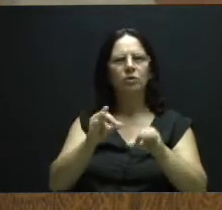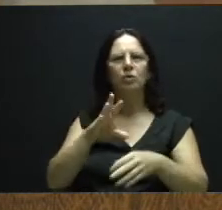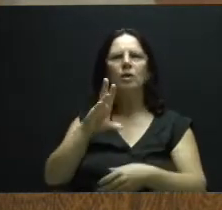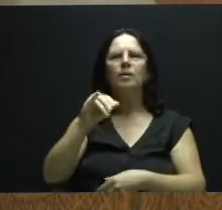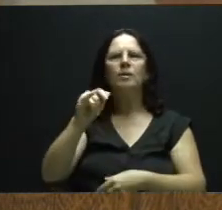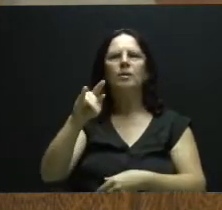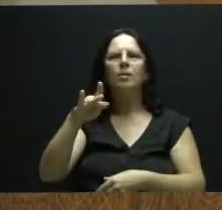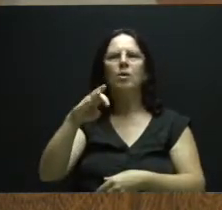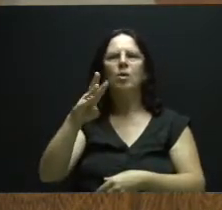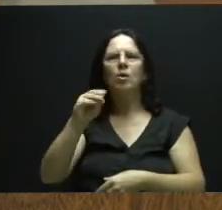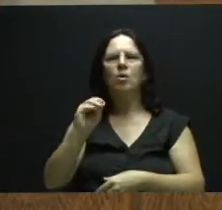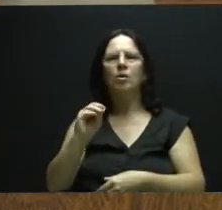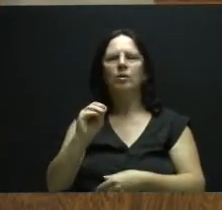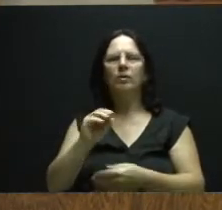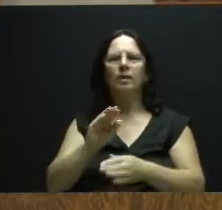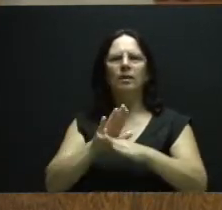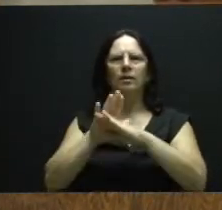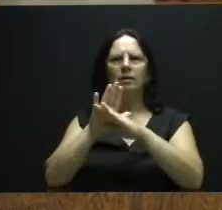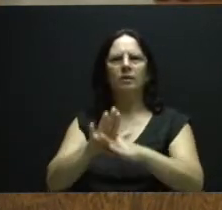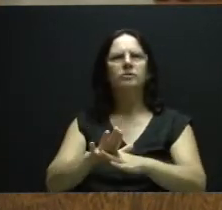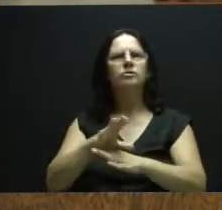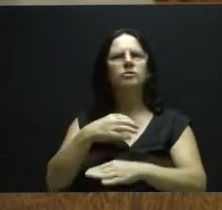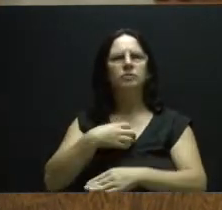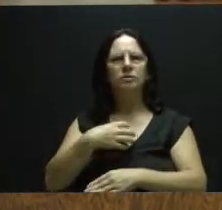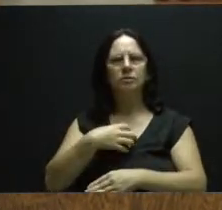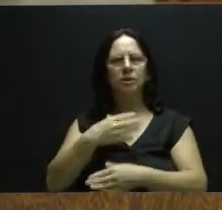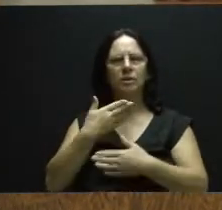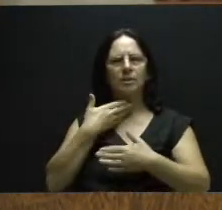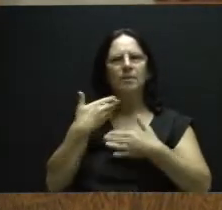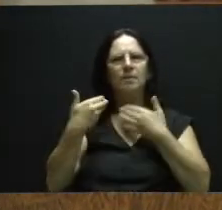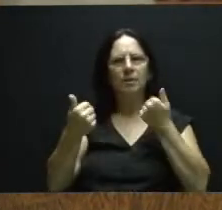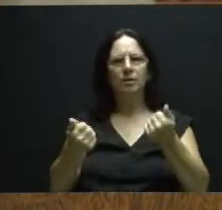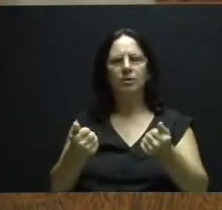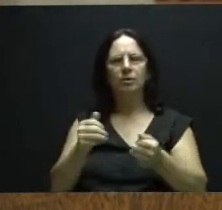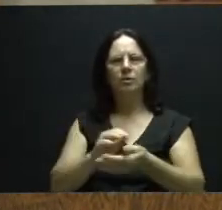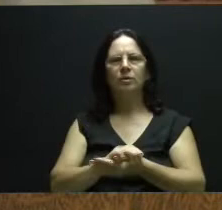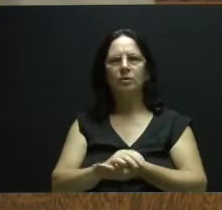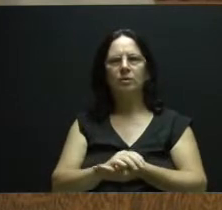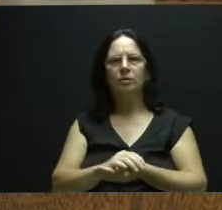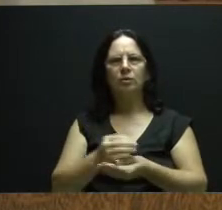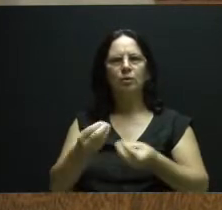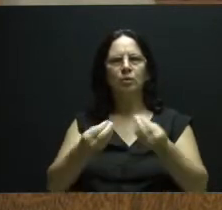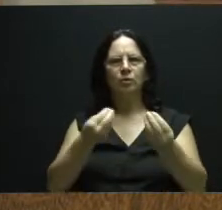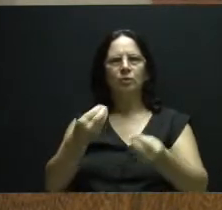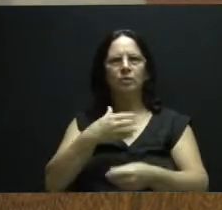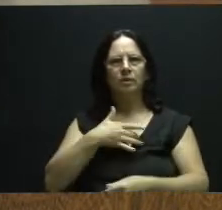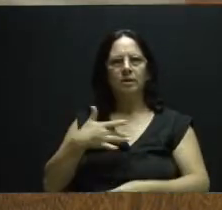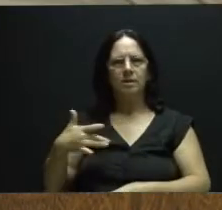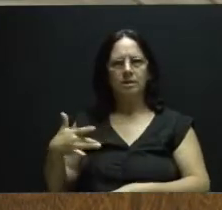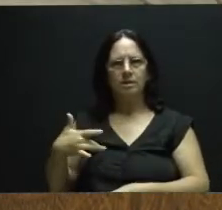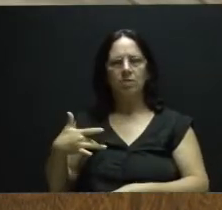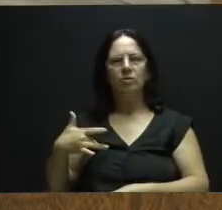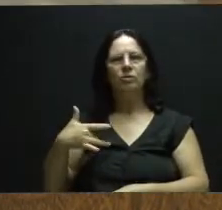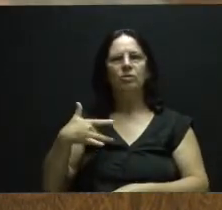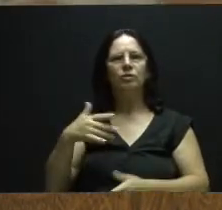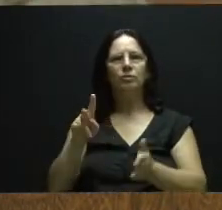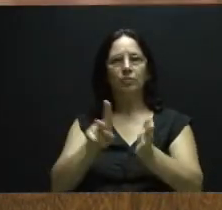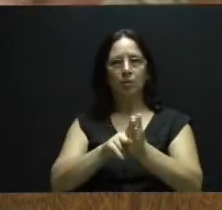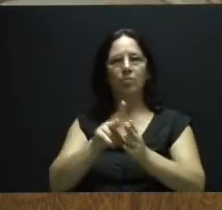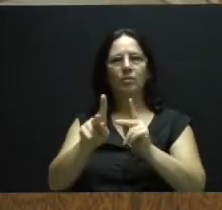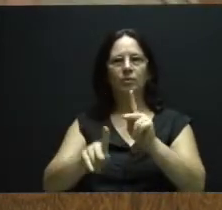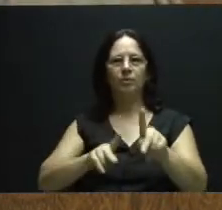epidemiológico contribuindo desta forma para a melhoria as condições de saúde dos nossos munícipes